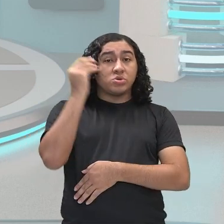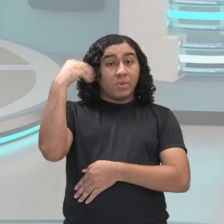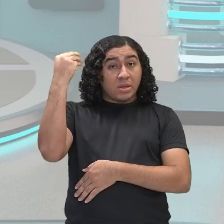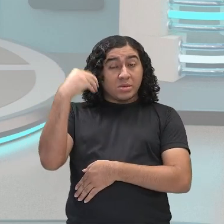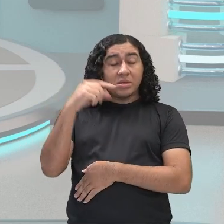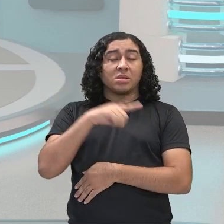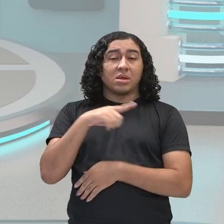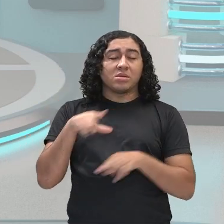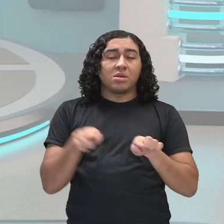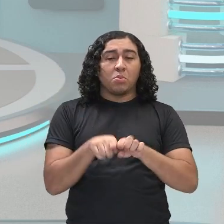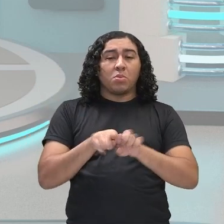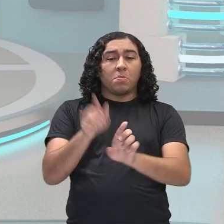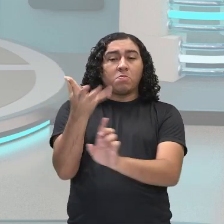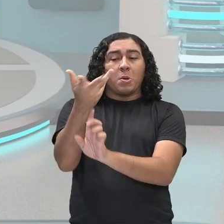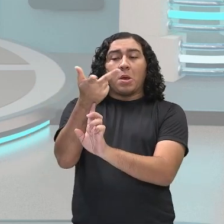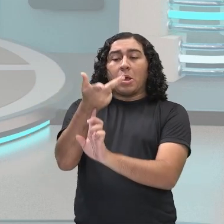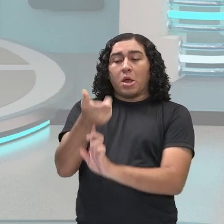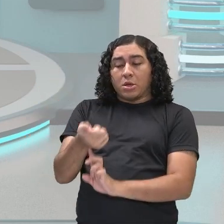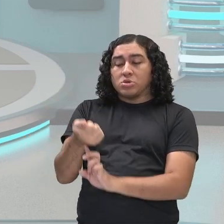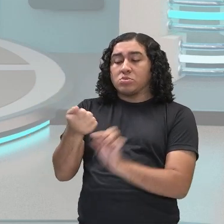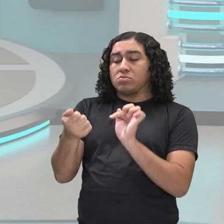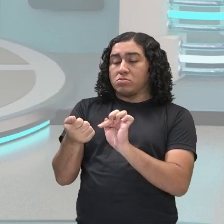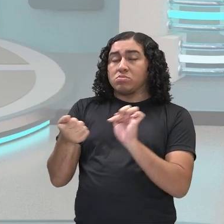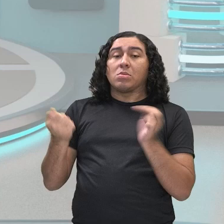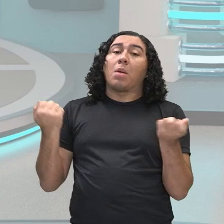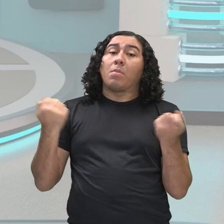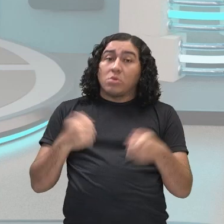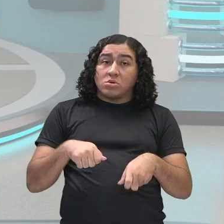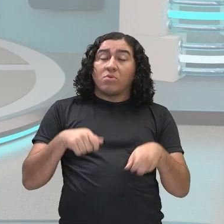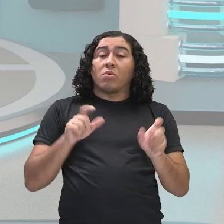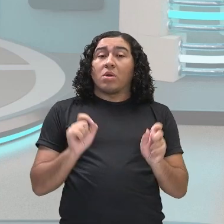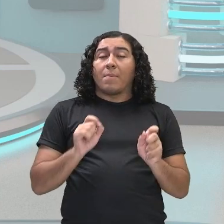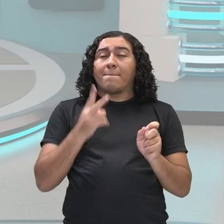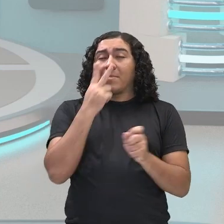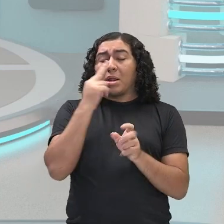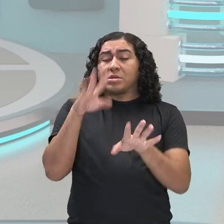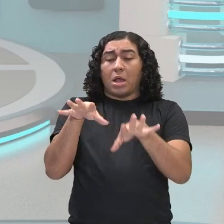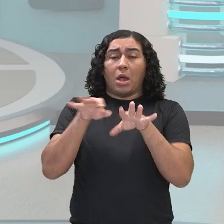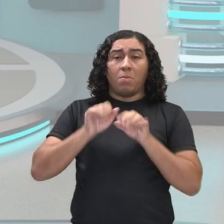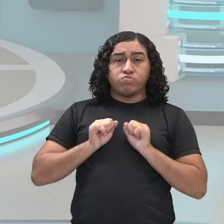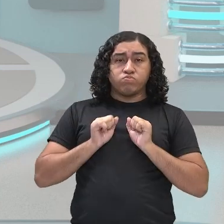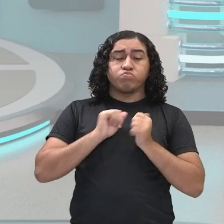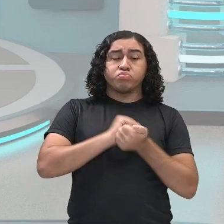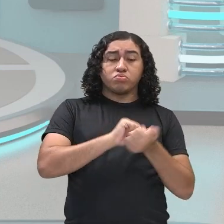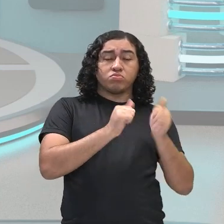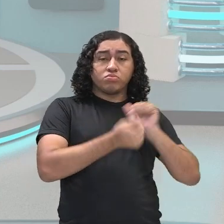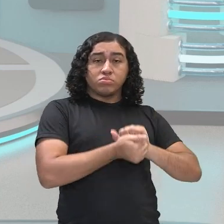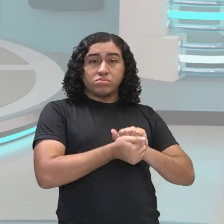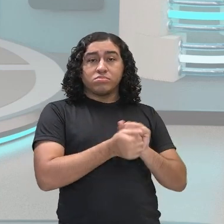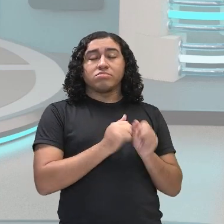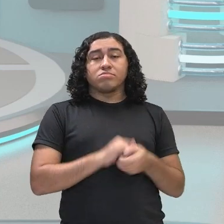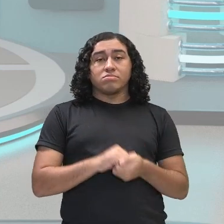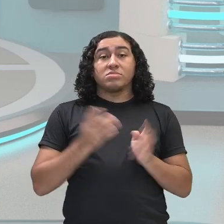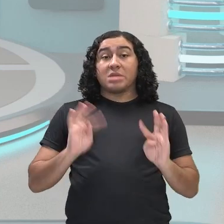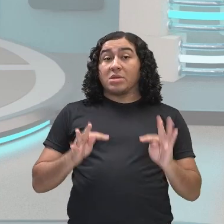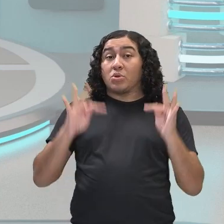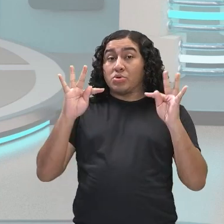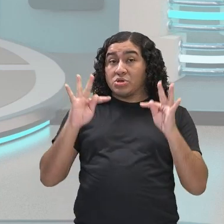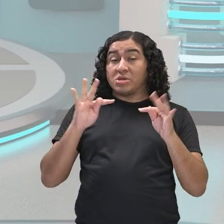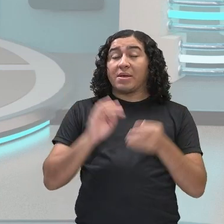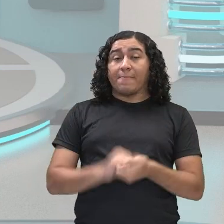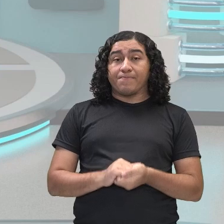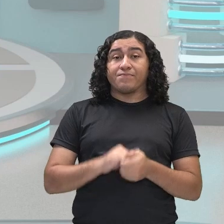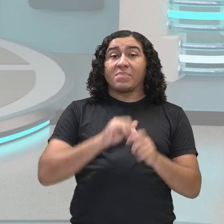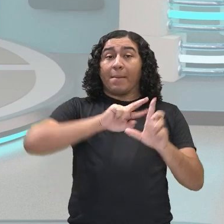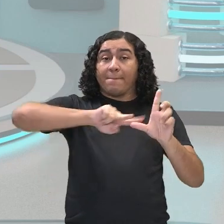também a arte passou a se apropriar é as tecnologias, as